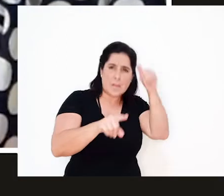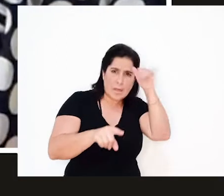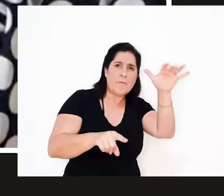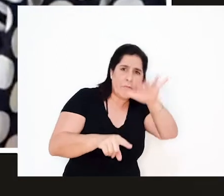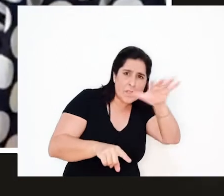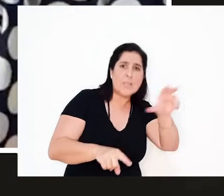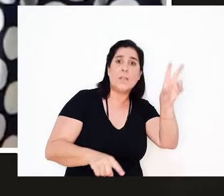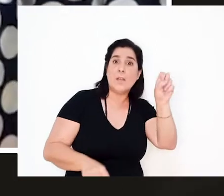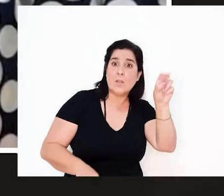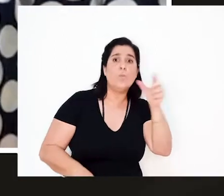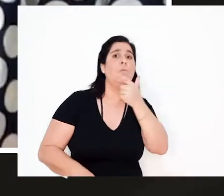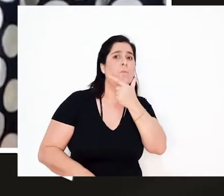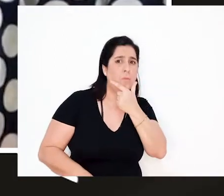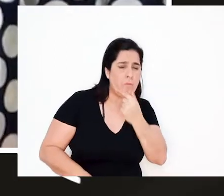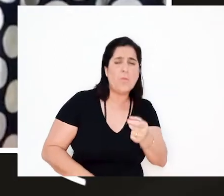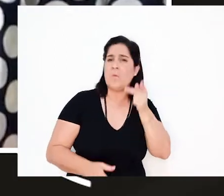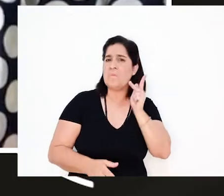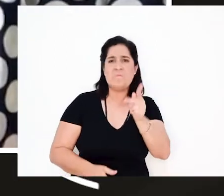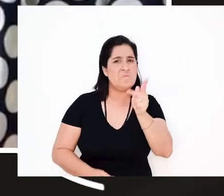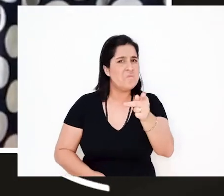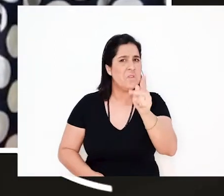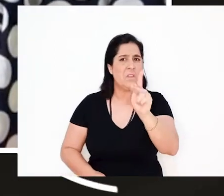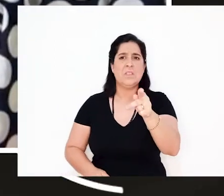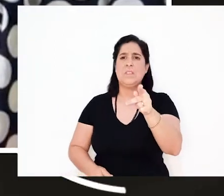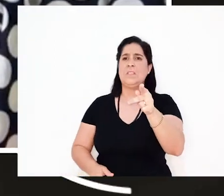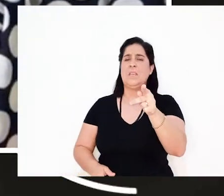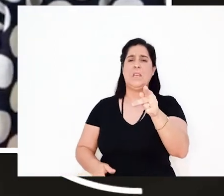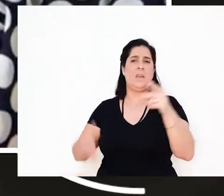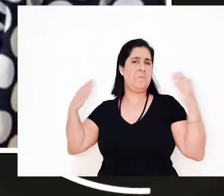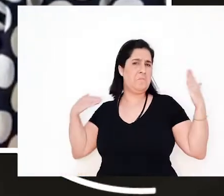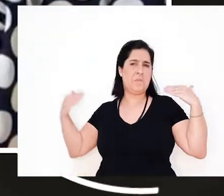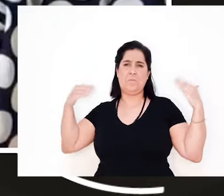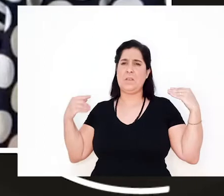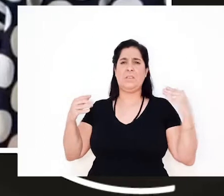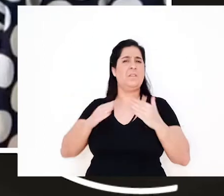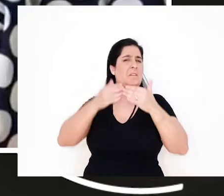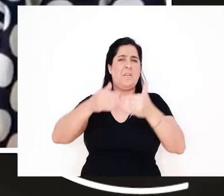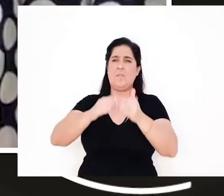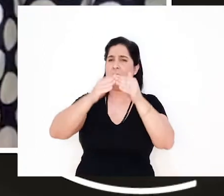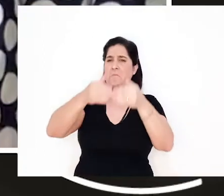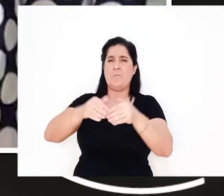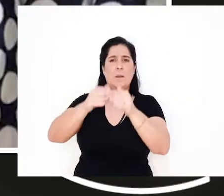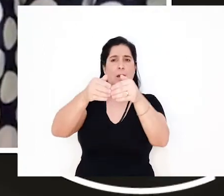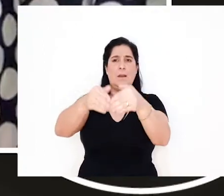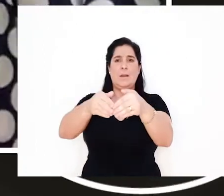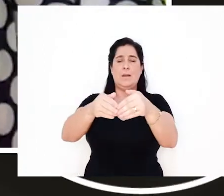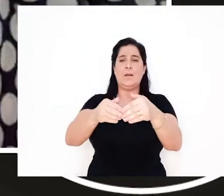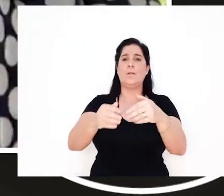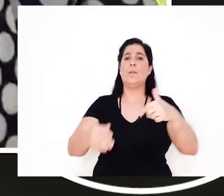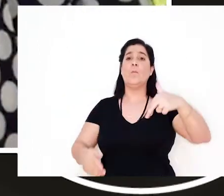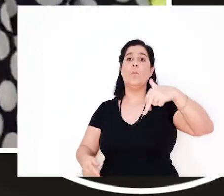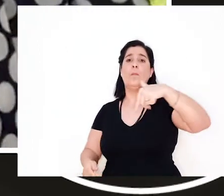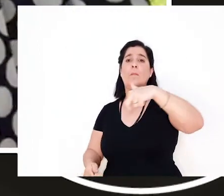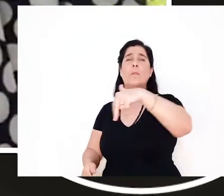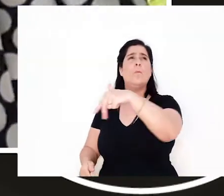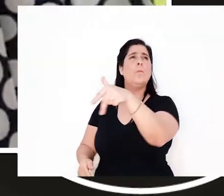avô, que também a gente sempre esteve lá e a gente andava de barco. E quando a gente ia para algum